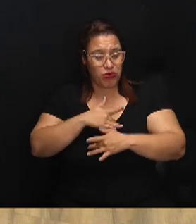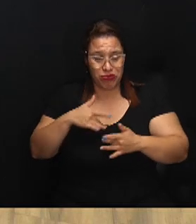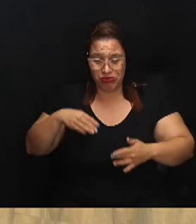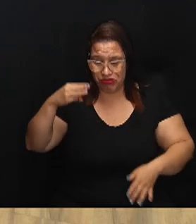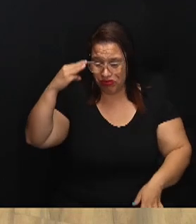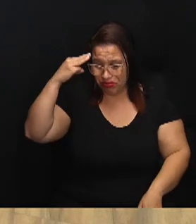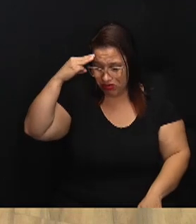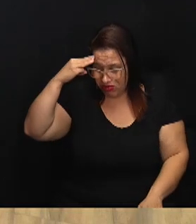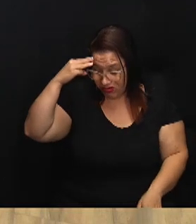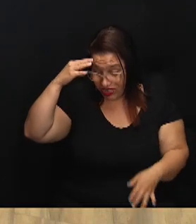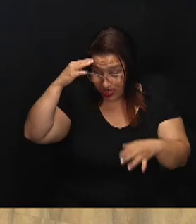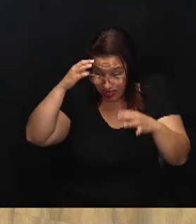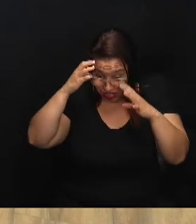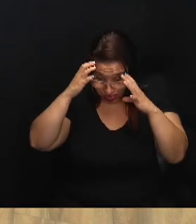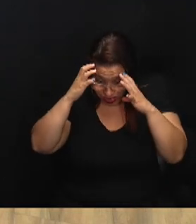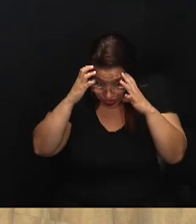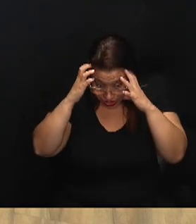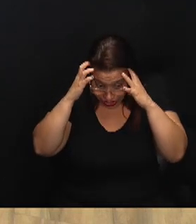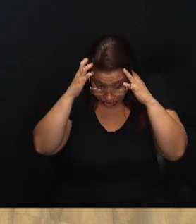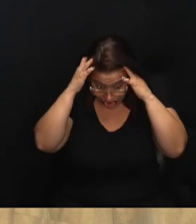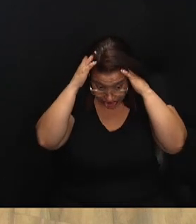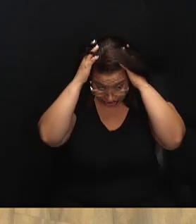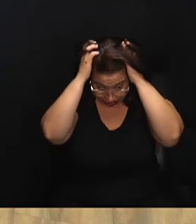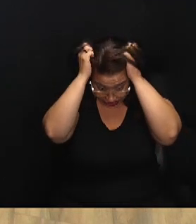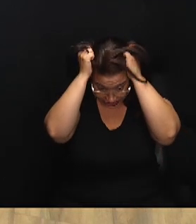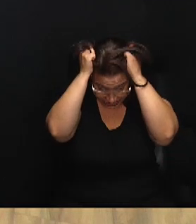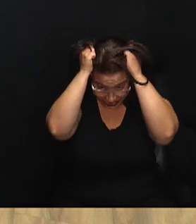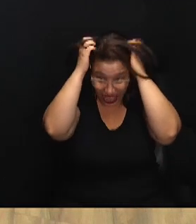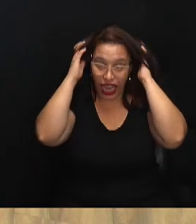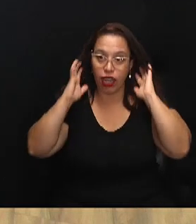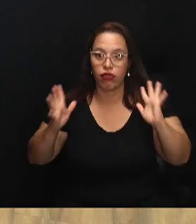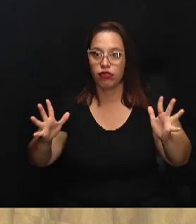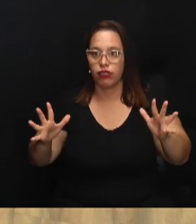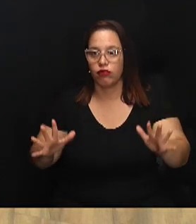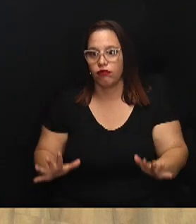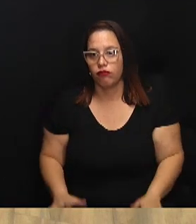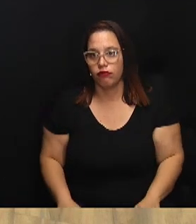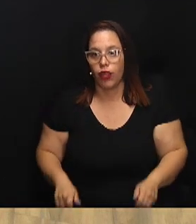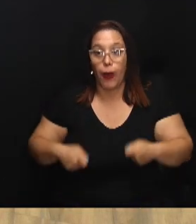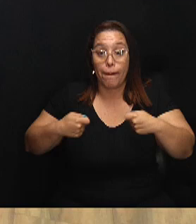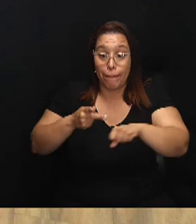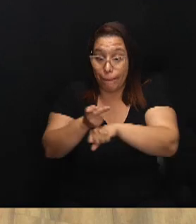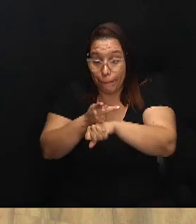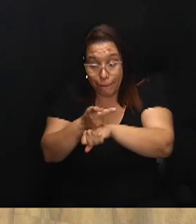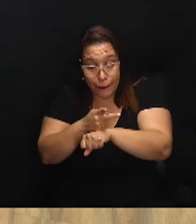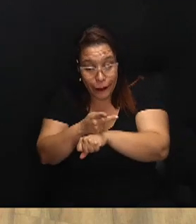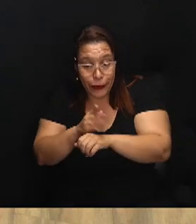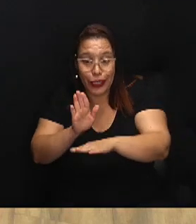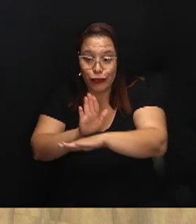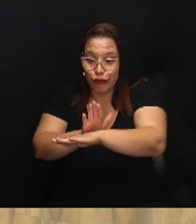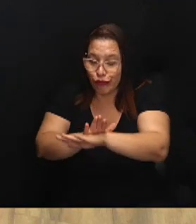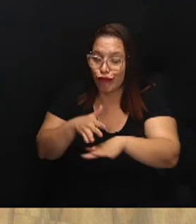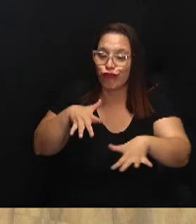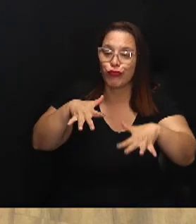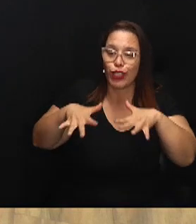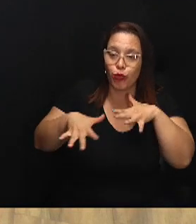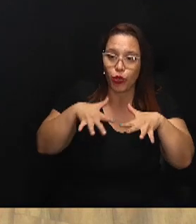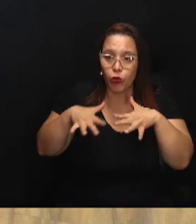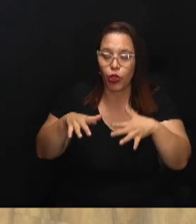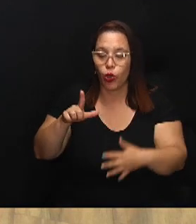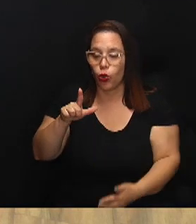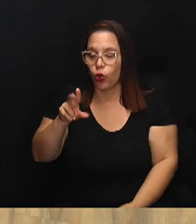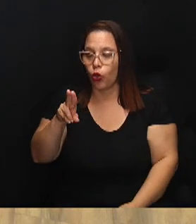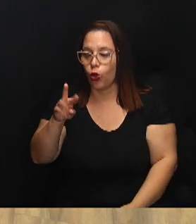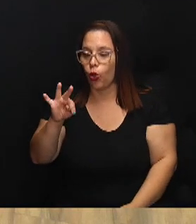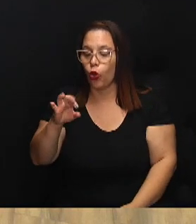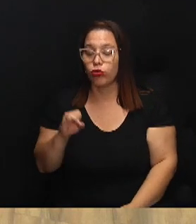mental que às vezes se torna algo que a pessoa precisa procurar ajuda. A gente sabe que tem um momento do luto e